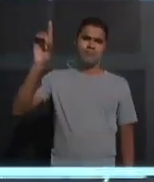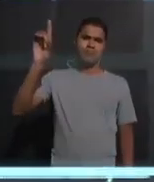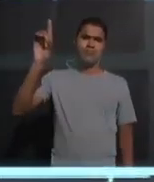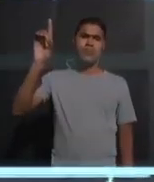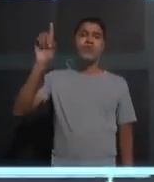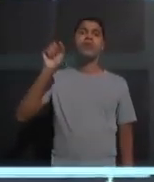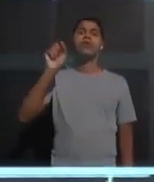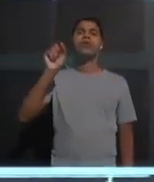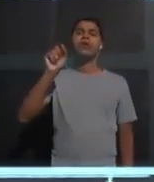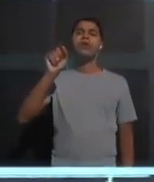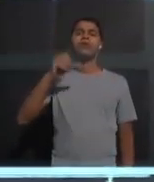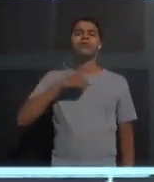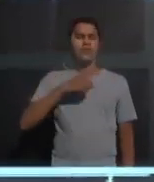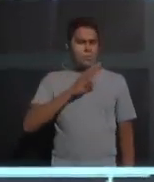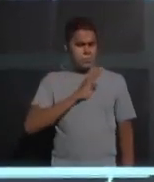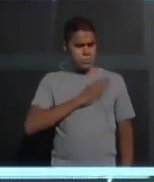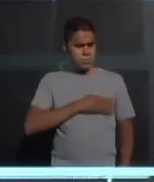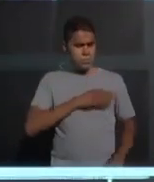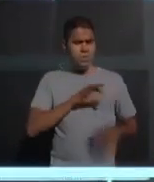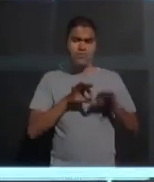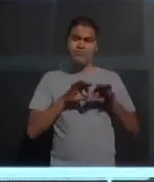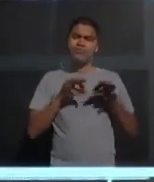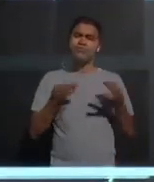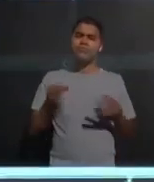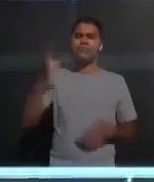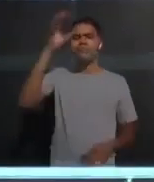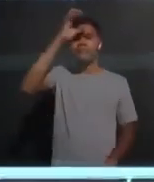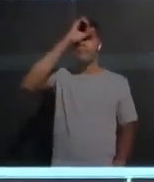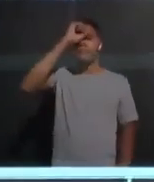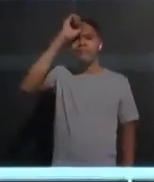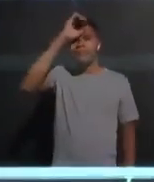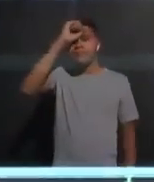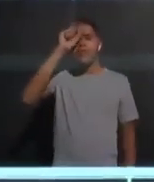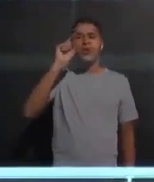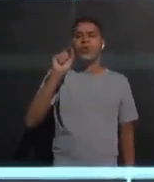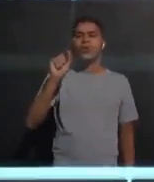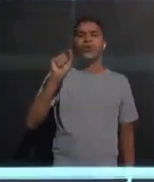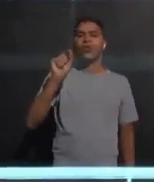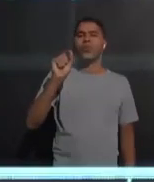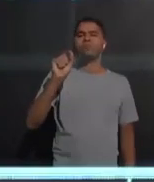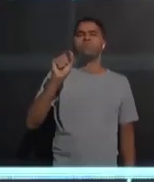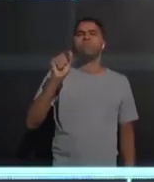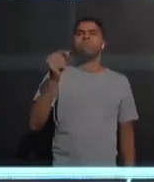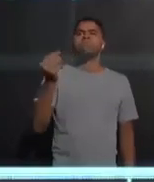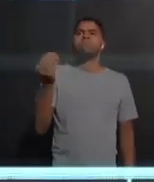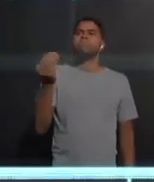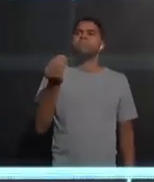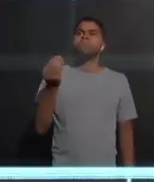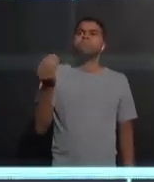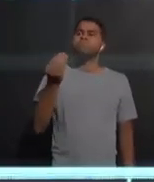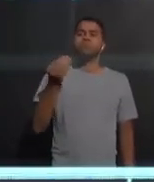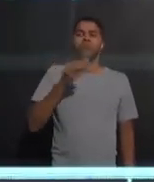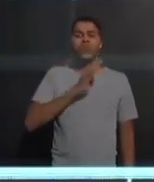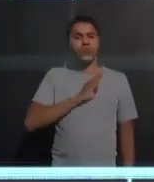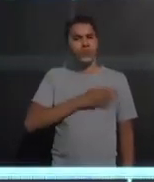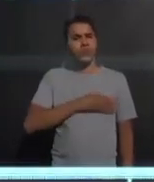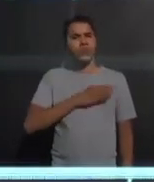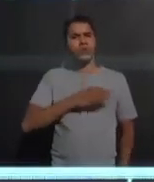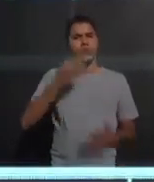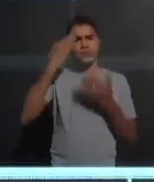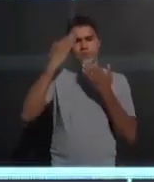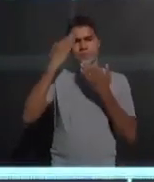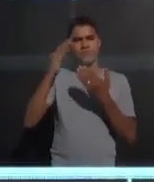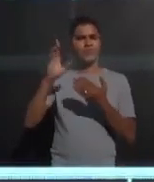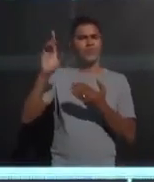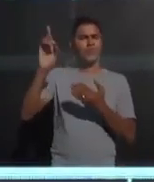quem tem um coração simples aprendiz e até aprendi as ter o coração grato